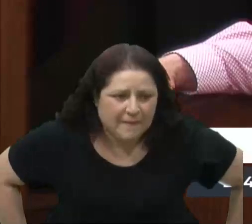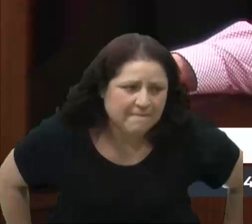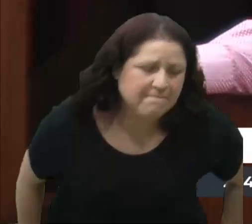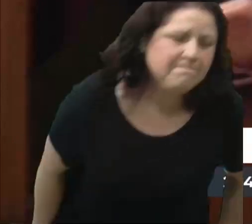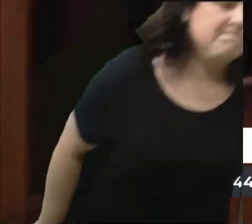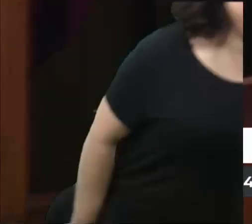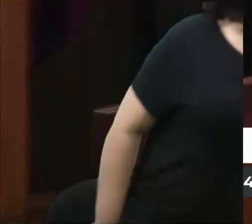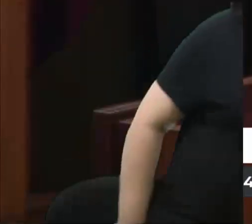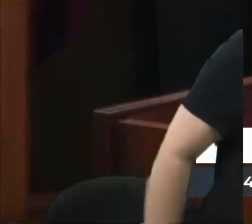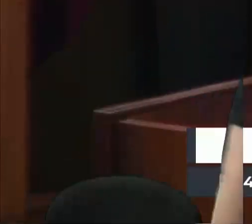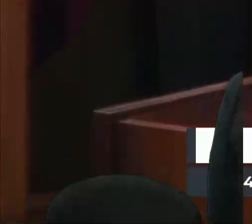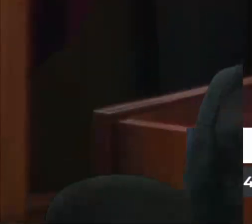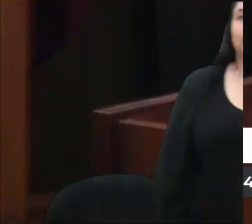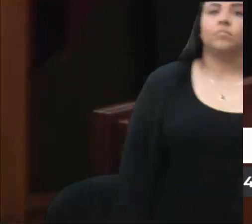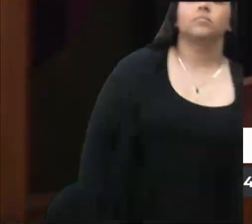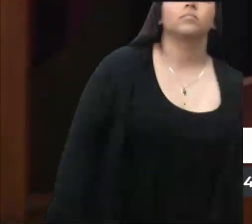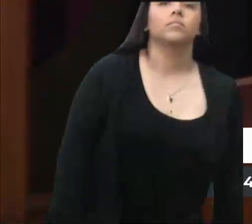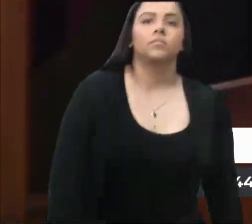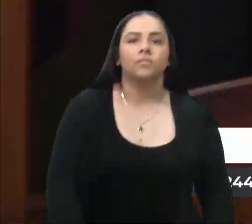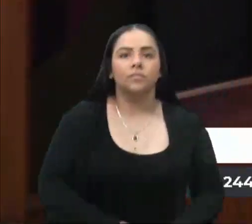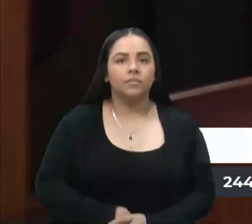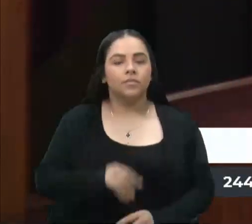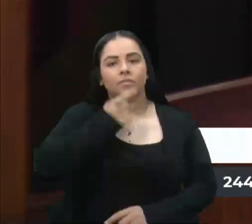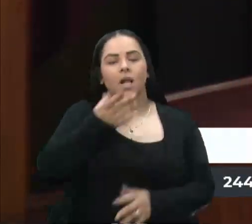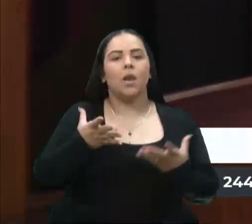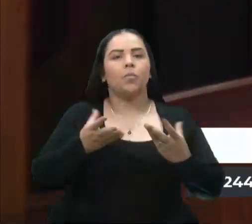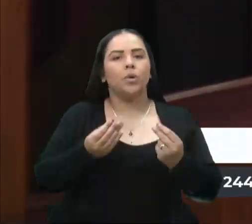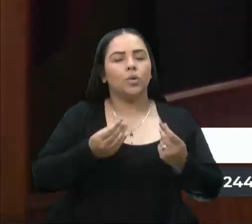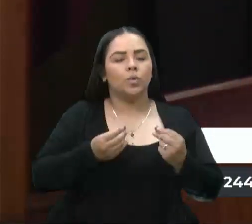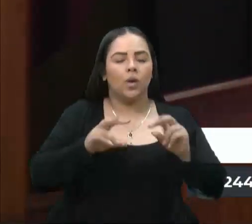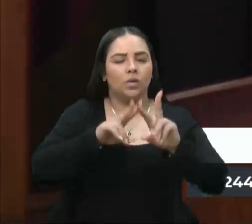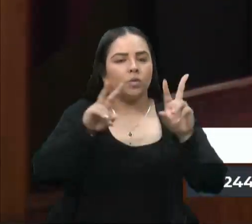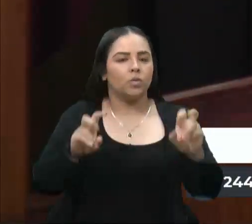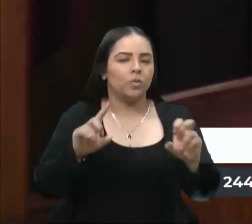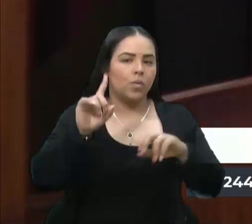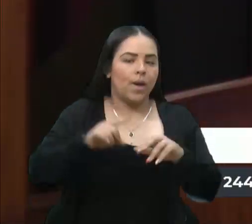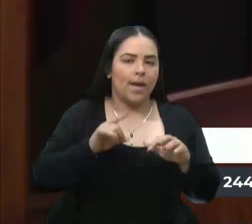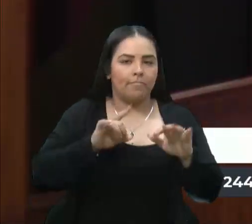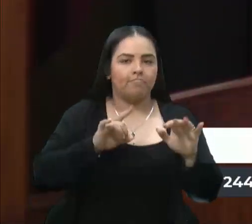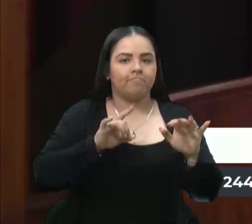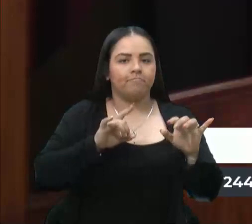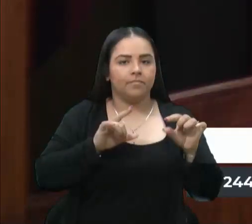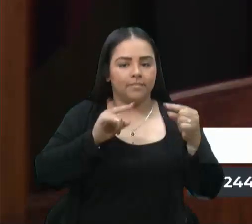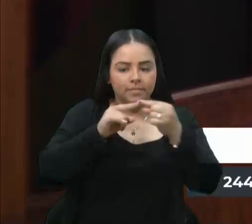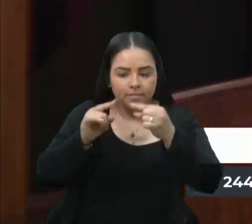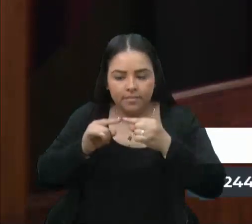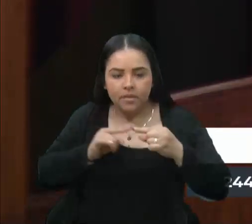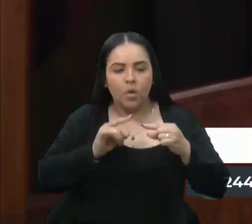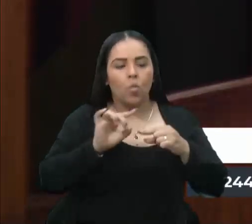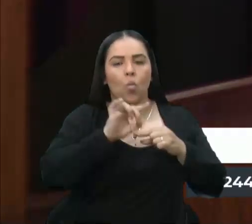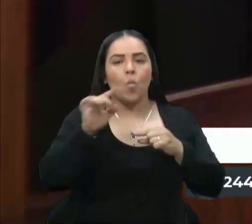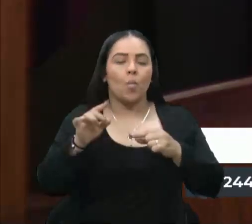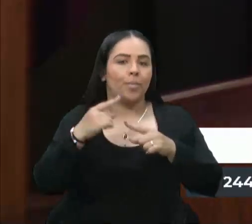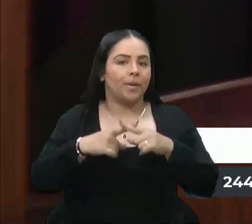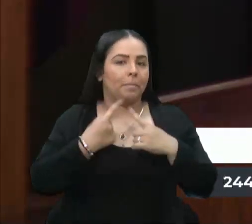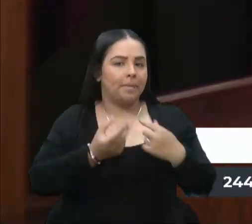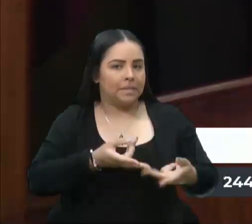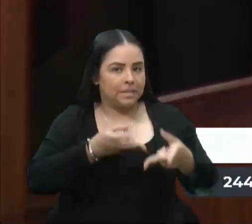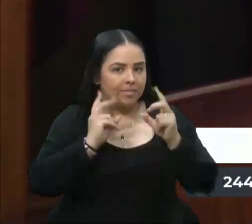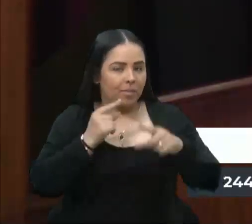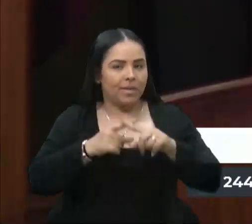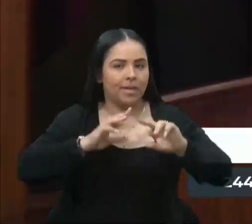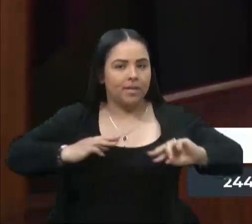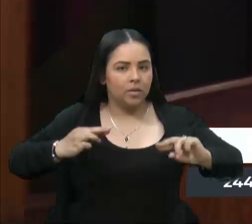pontuei muito e uma coisa, um assunto é interligado no outro. Então, veja bem, essa reunião